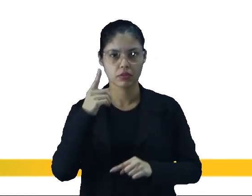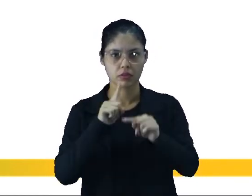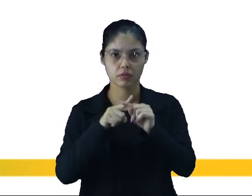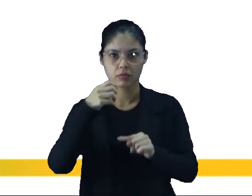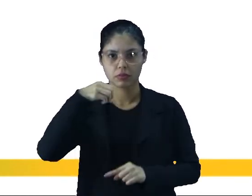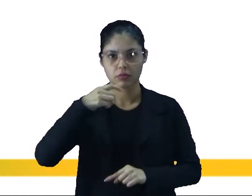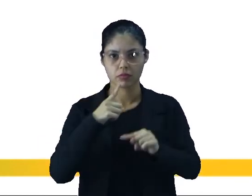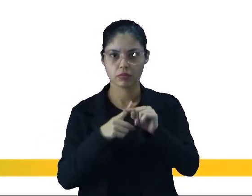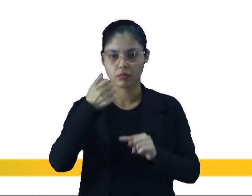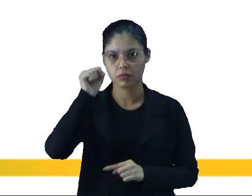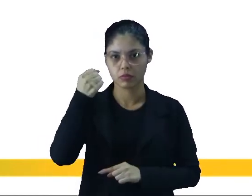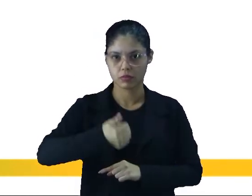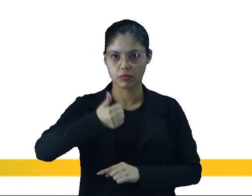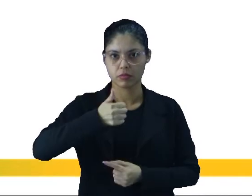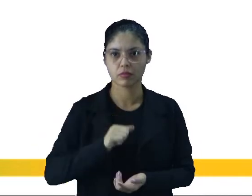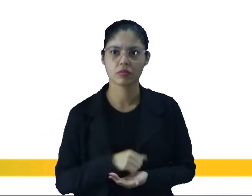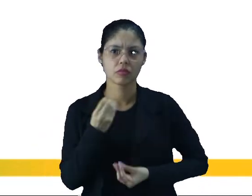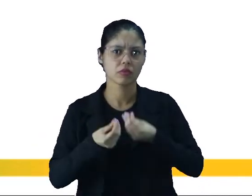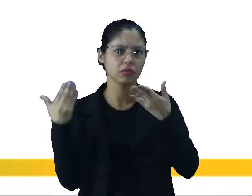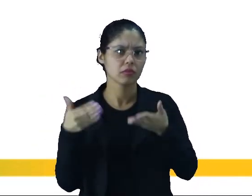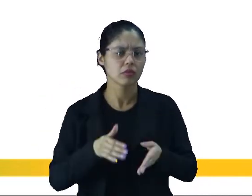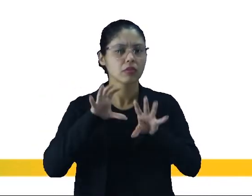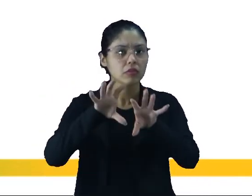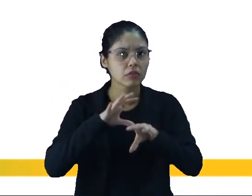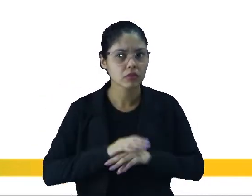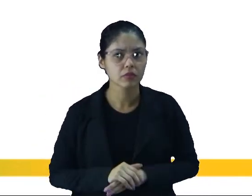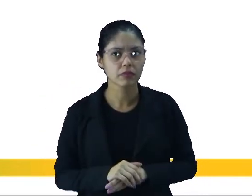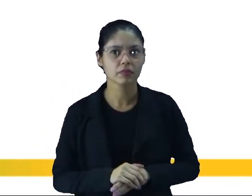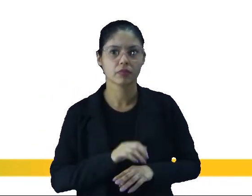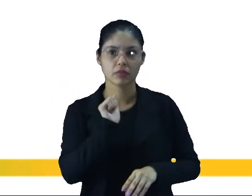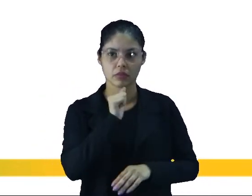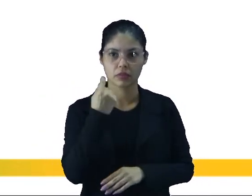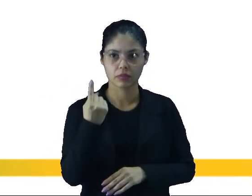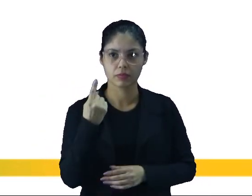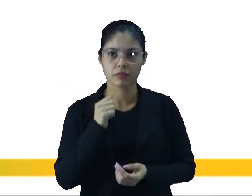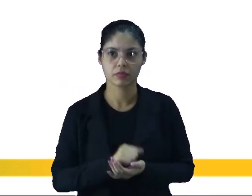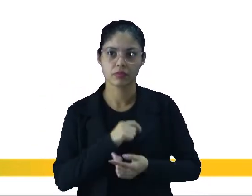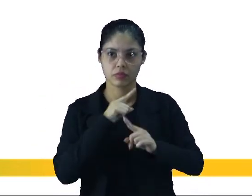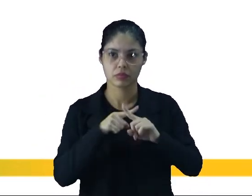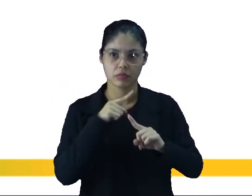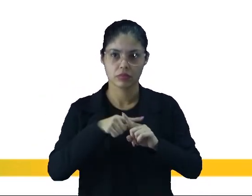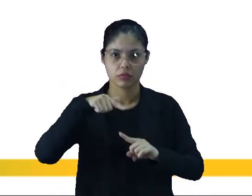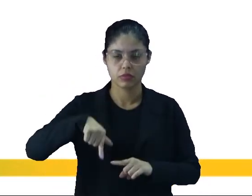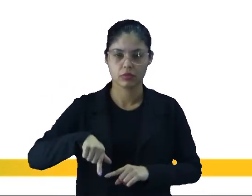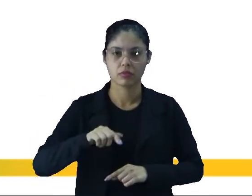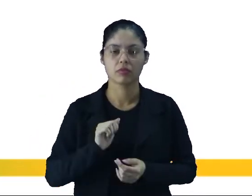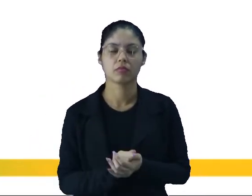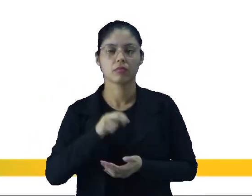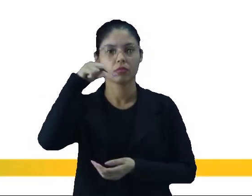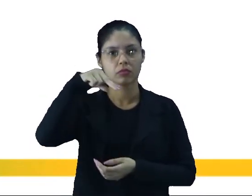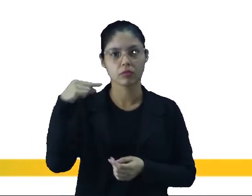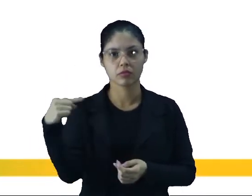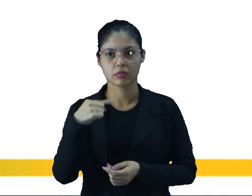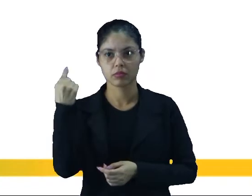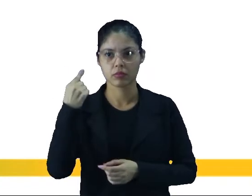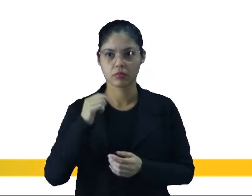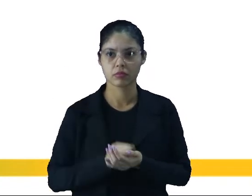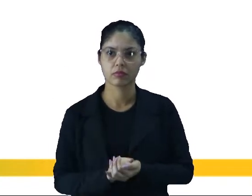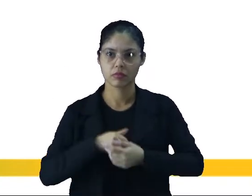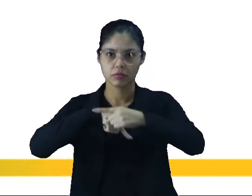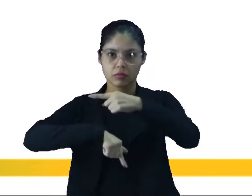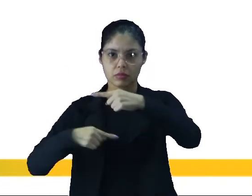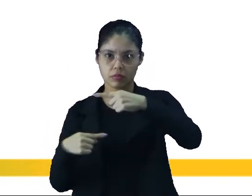mais 27 mais 81. Como é que eu chego nisso? A1, que multiplica Q elevado a N menos 1 sobre Q menos